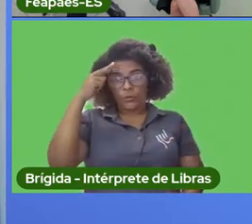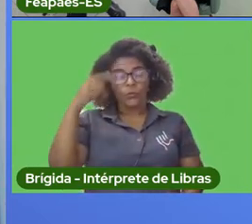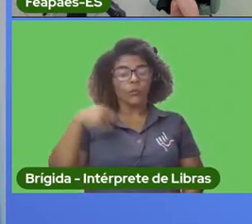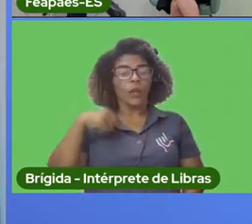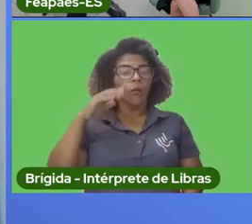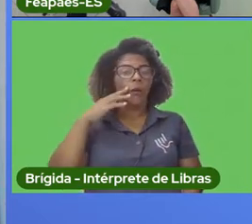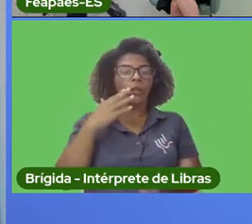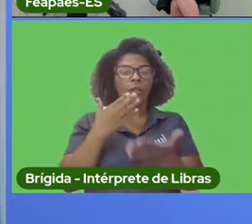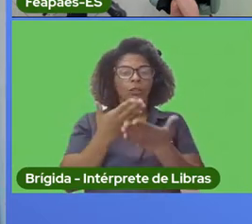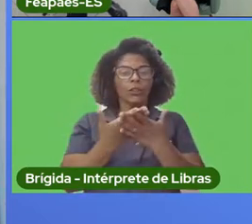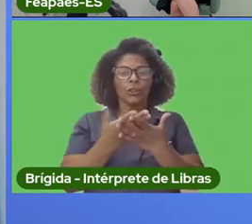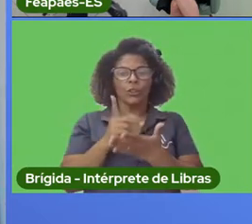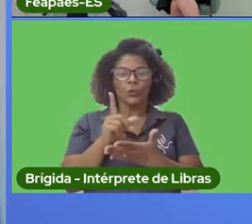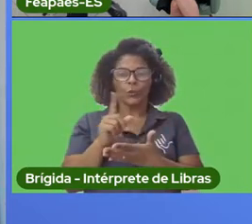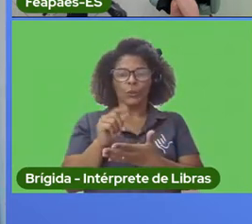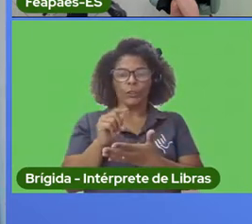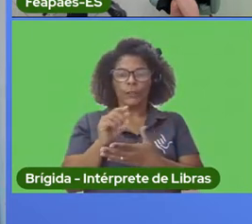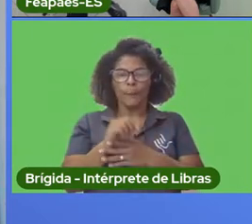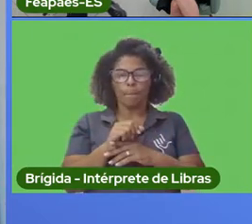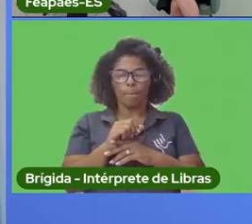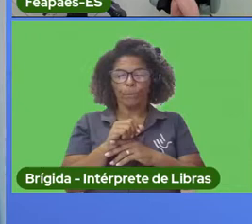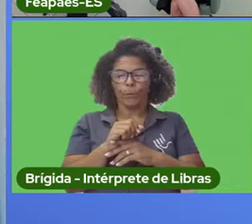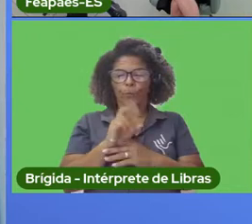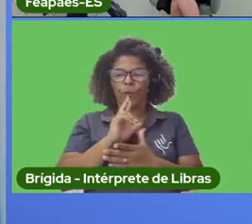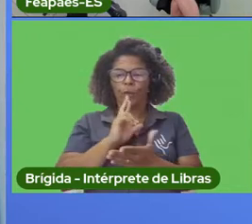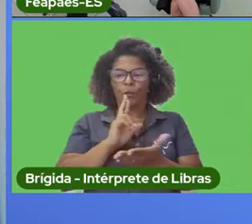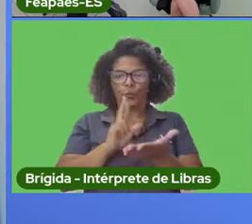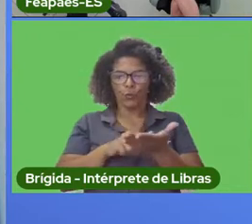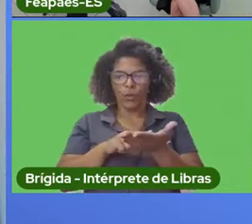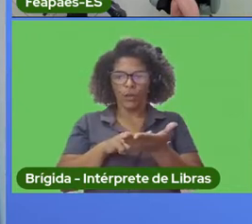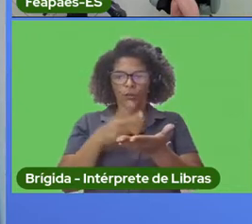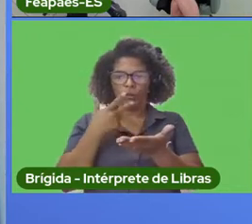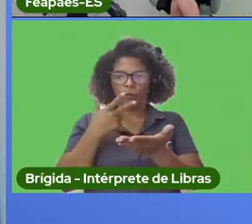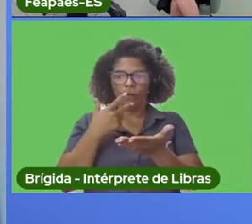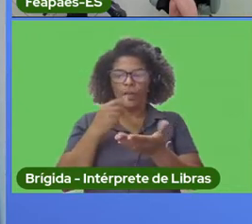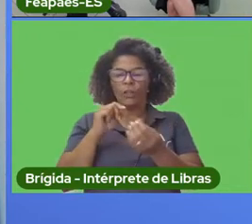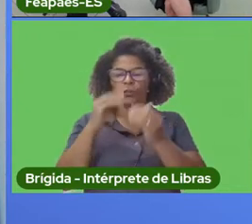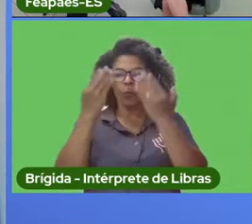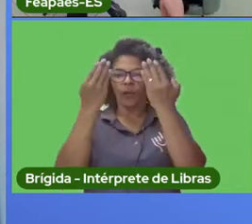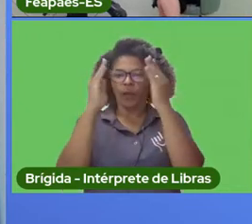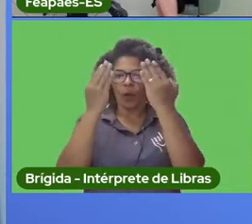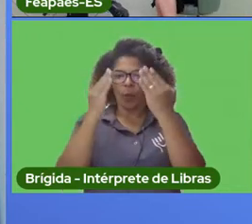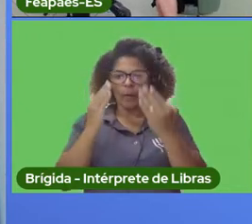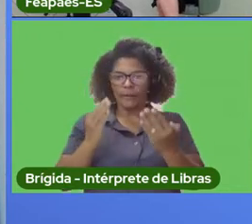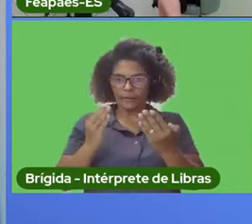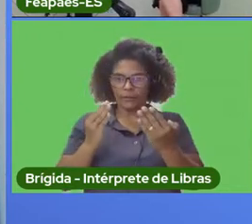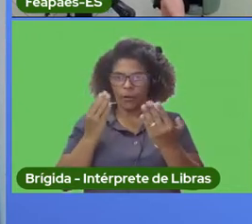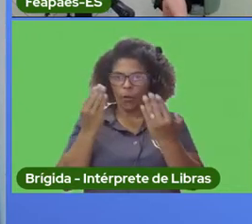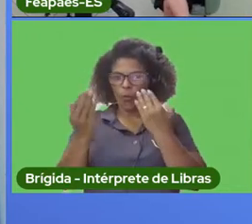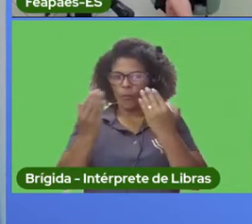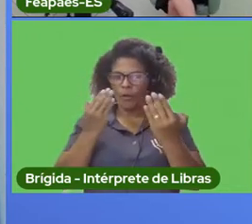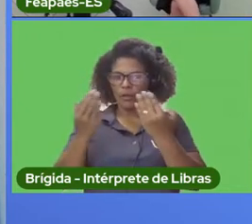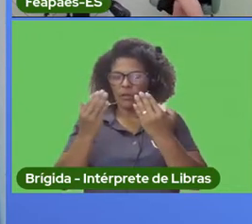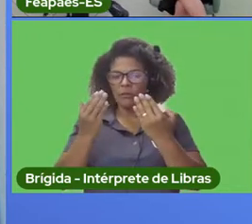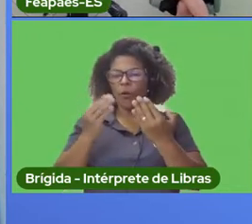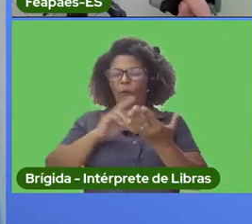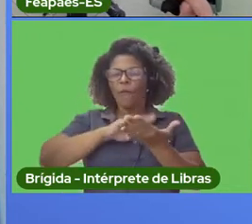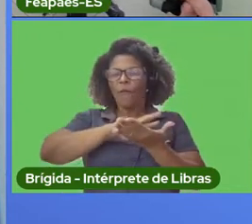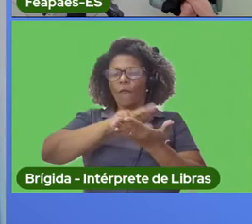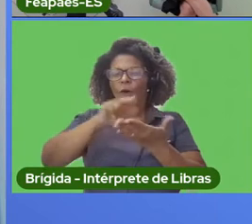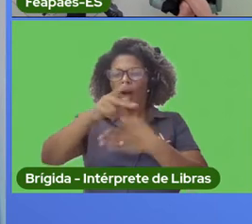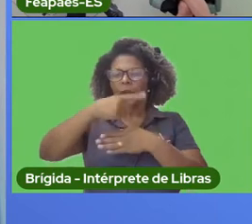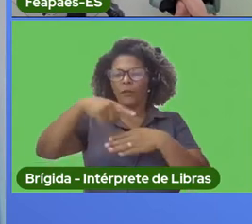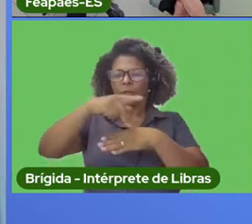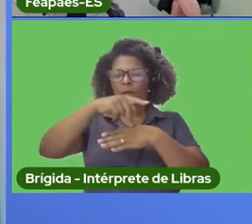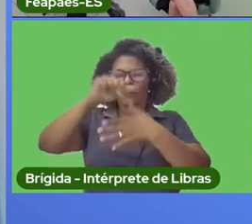que os resultados que eu disse da análise comparativa que eu fiz com muitos países da América Latina,